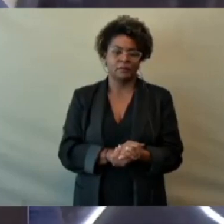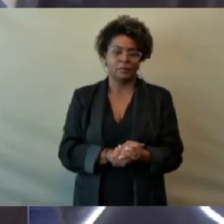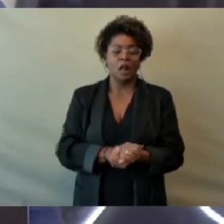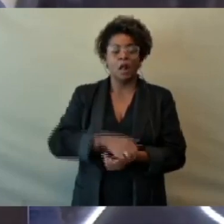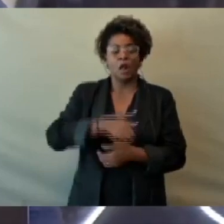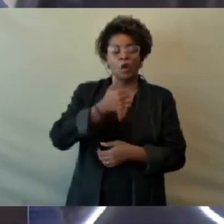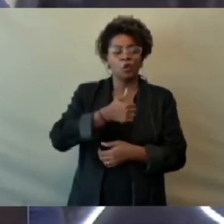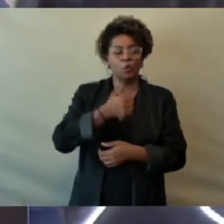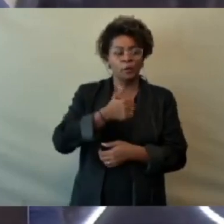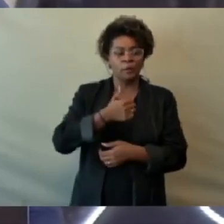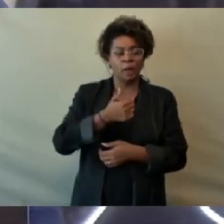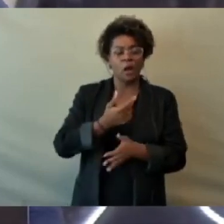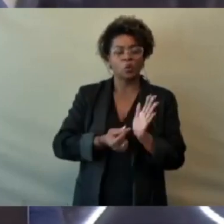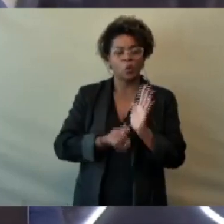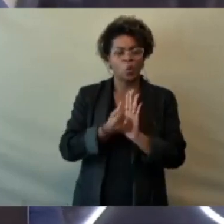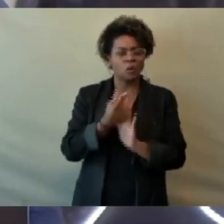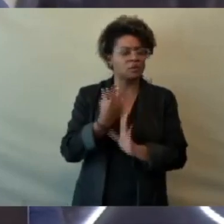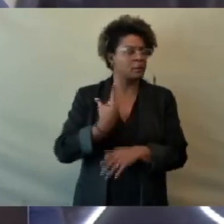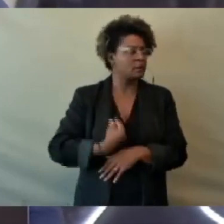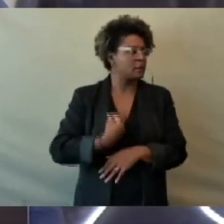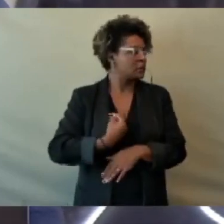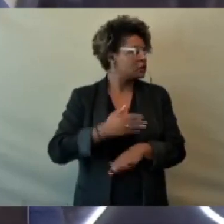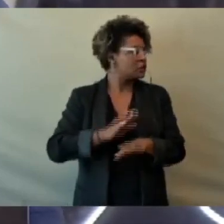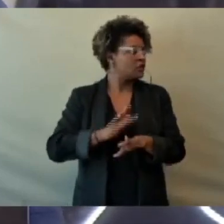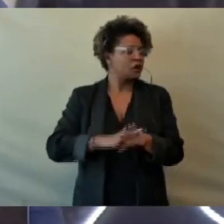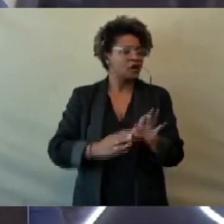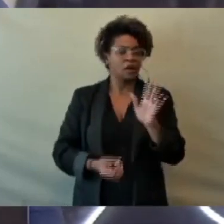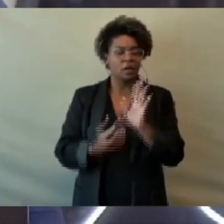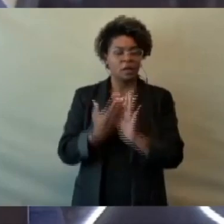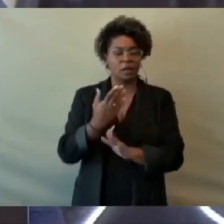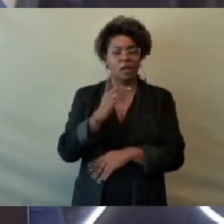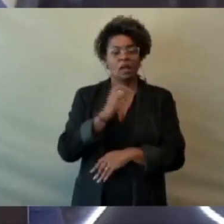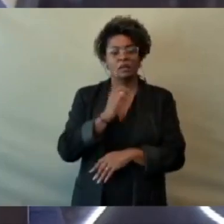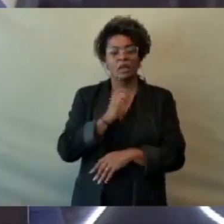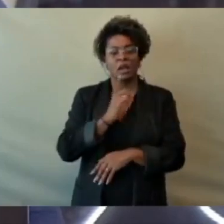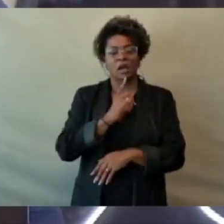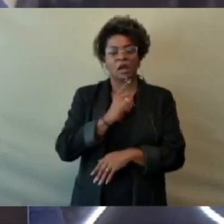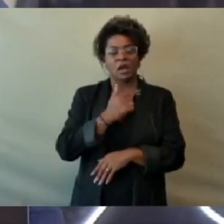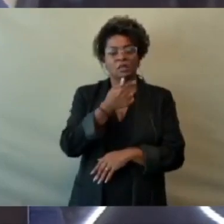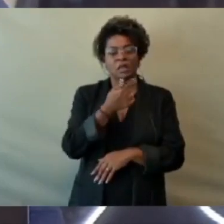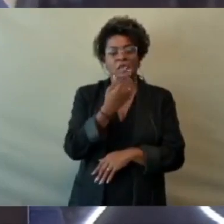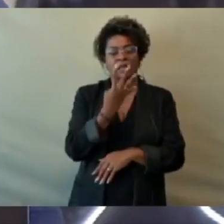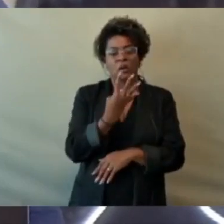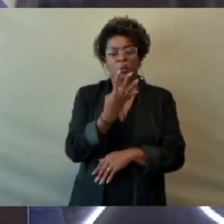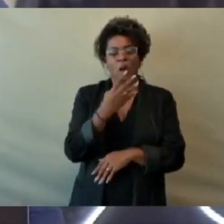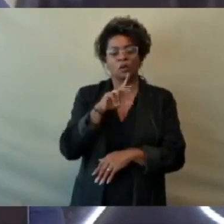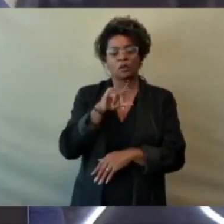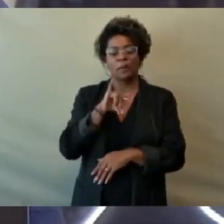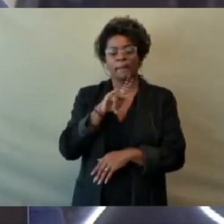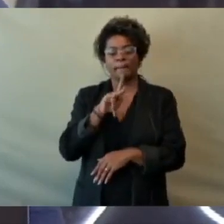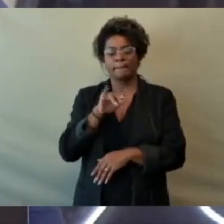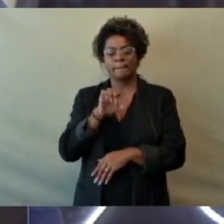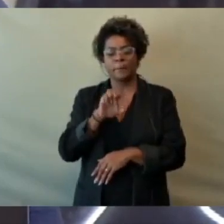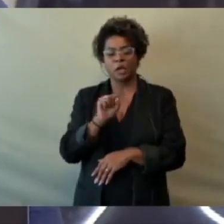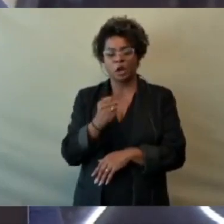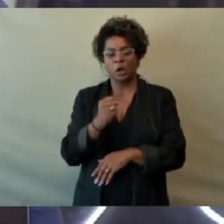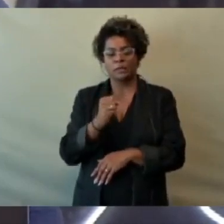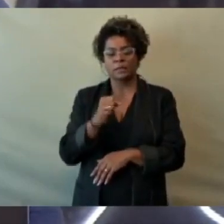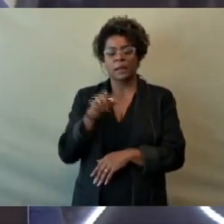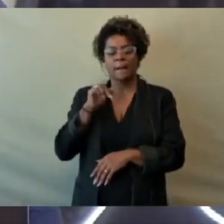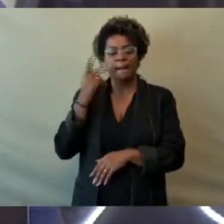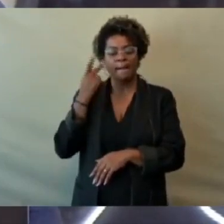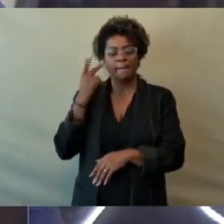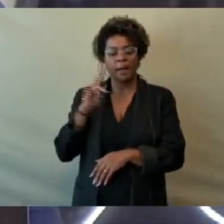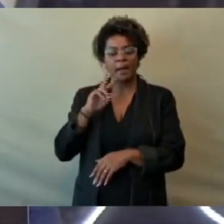serão destinados 74 milhões para vilas assentamentos e favelas então eu tenho muito